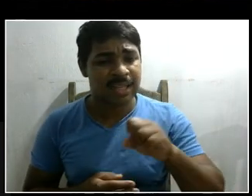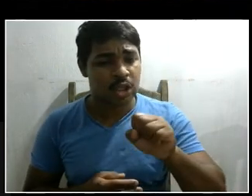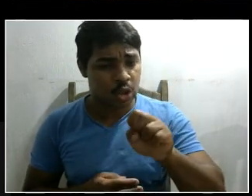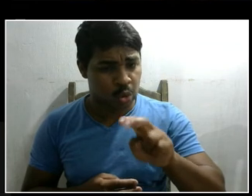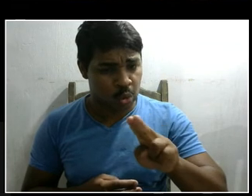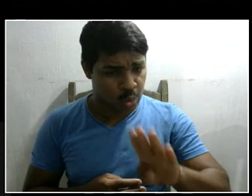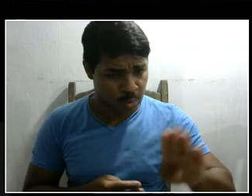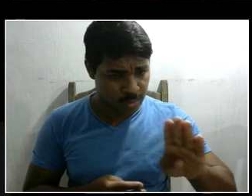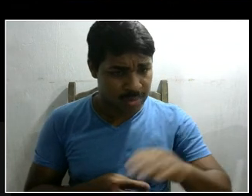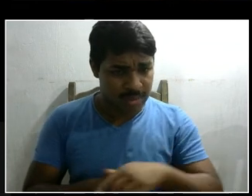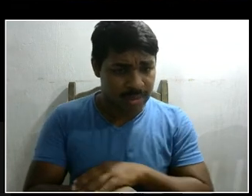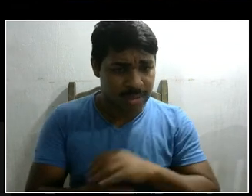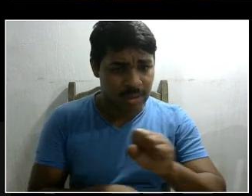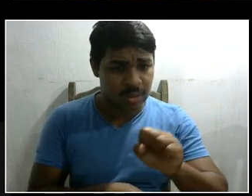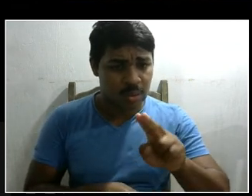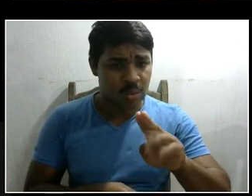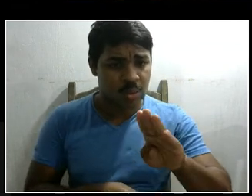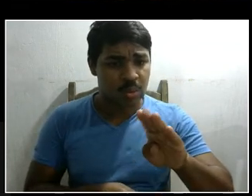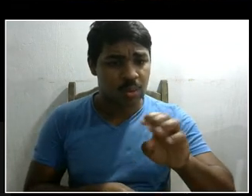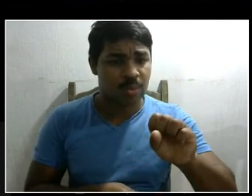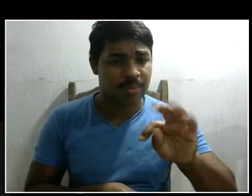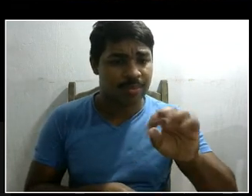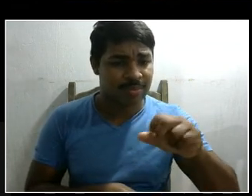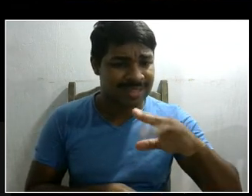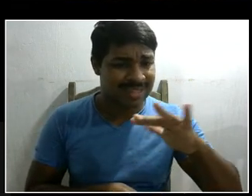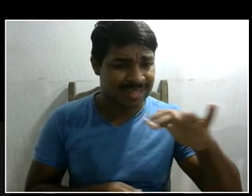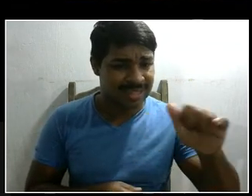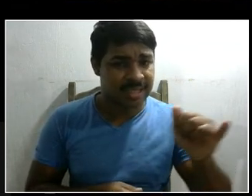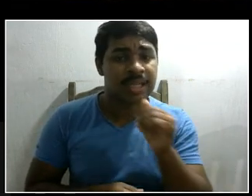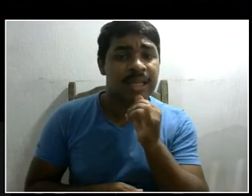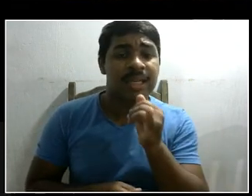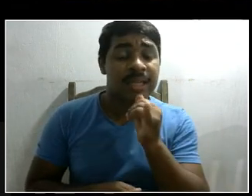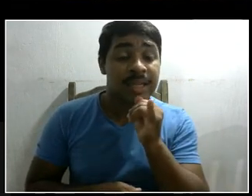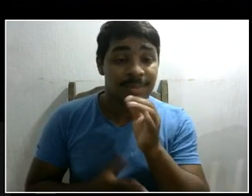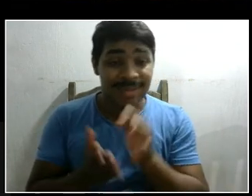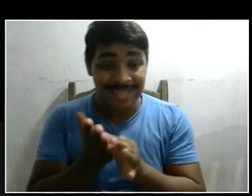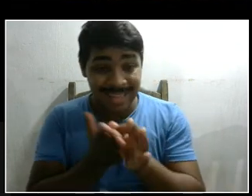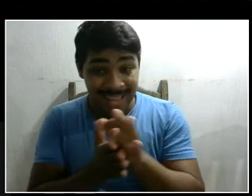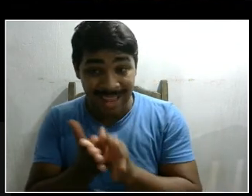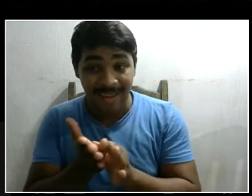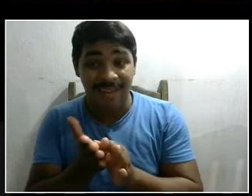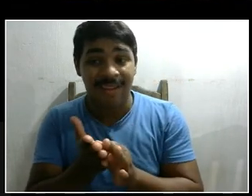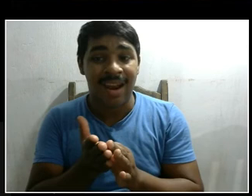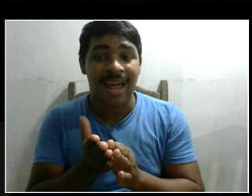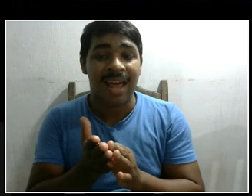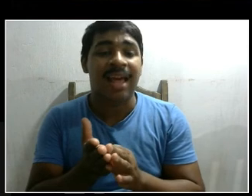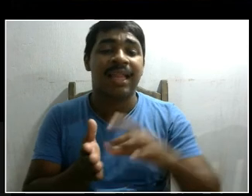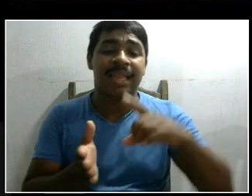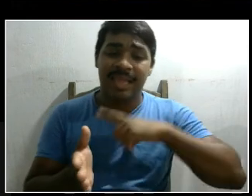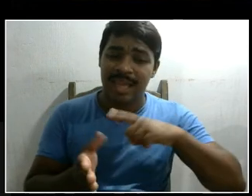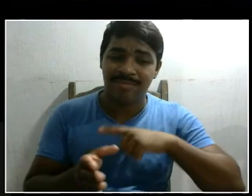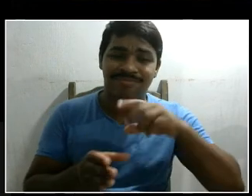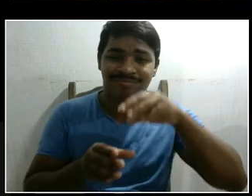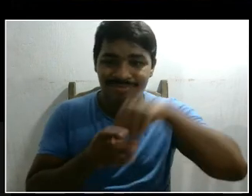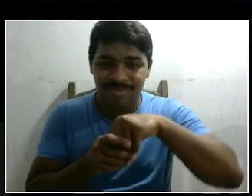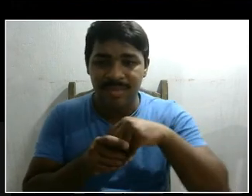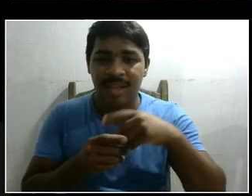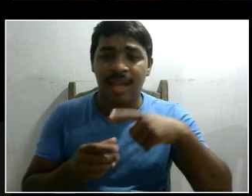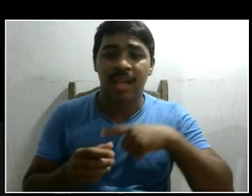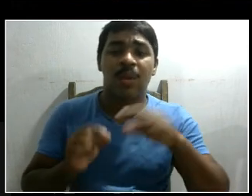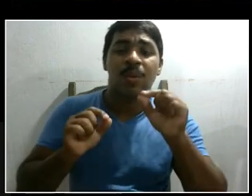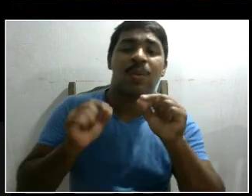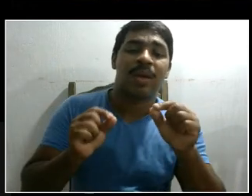ele tem muita substância entre as suas células. E ele se divide em tecido conjuntivo propriamente